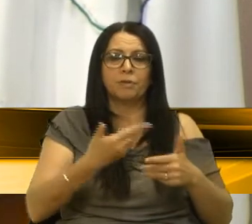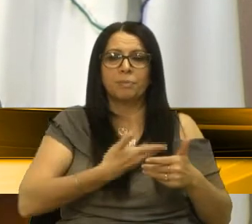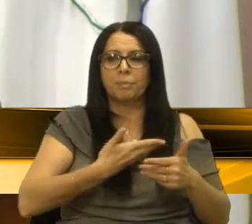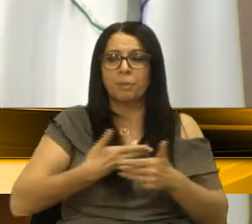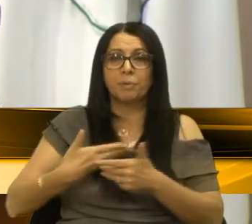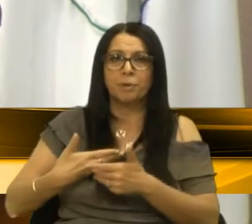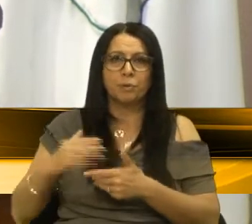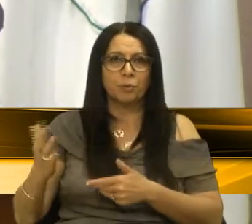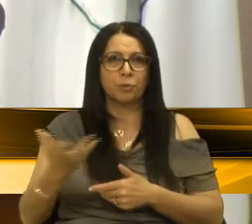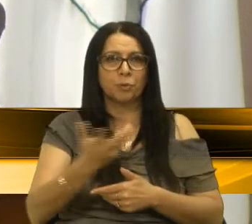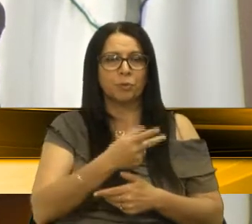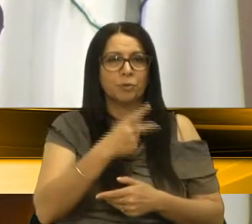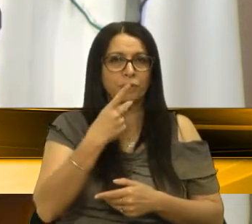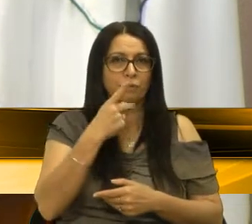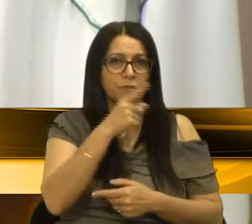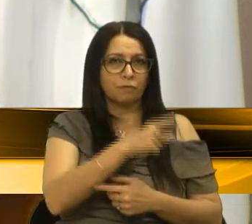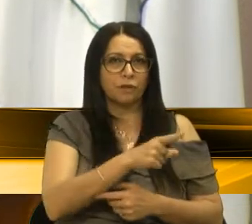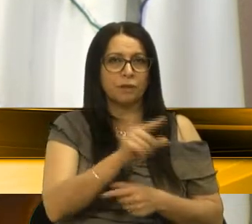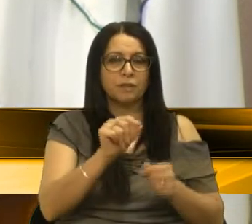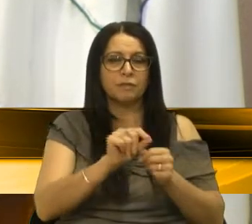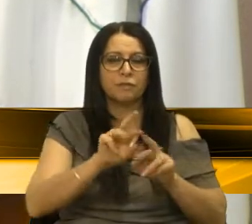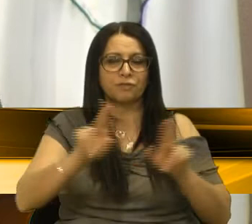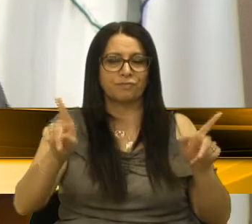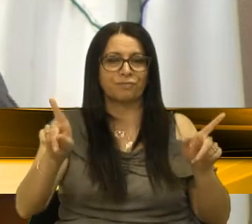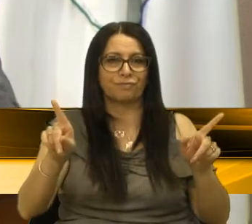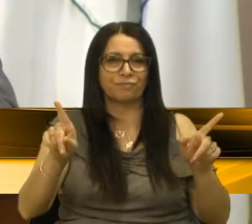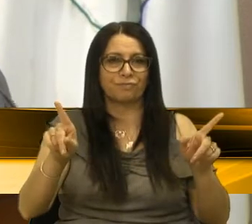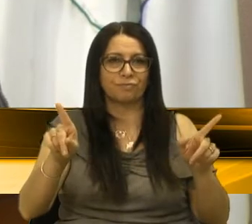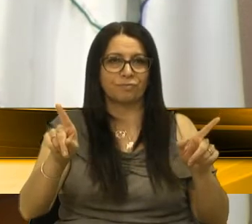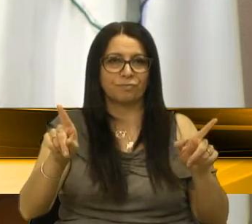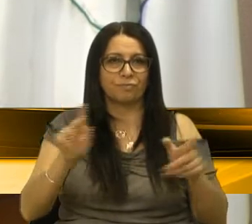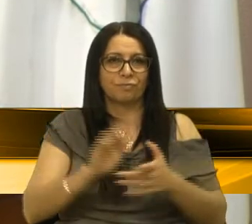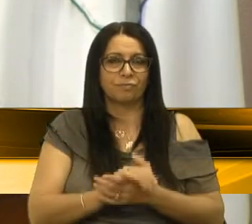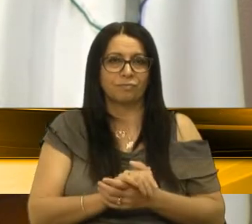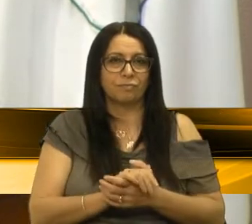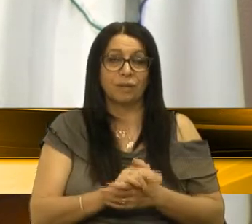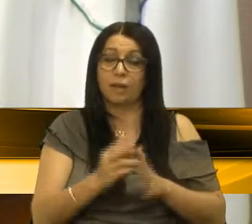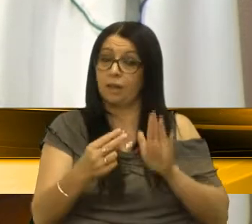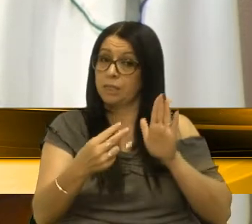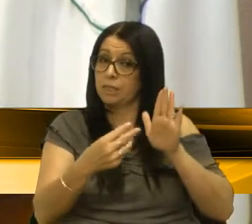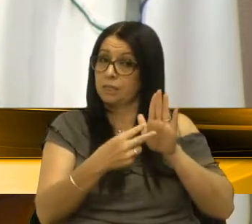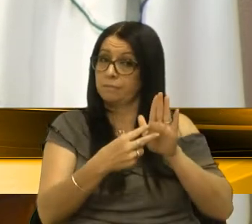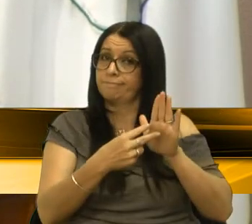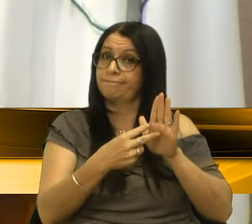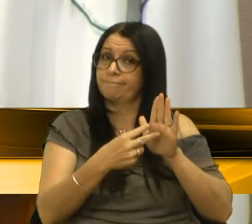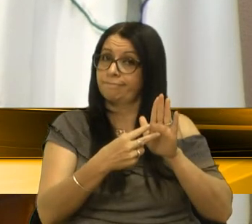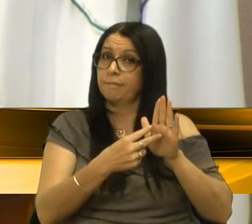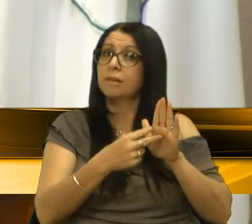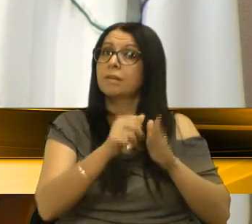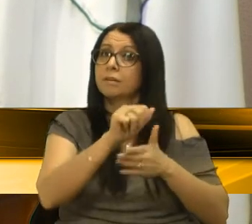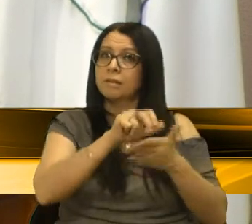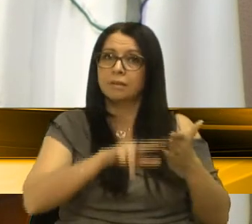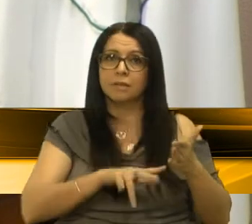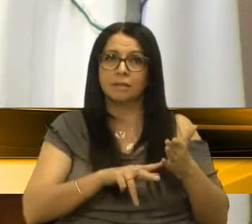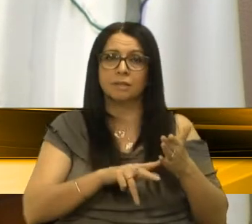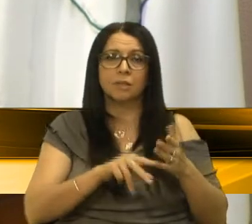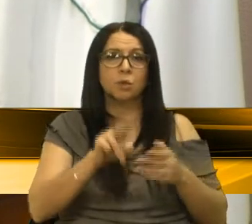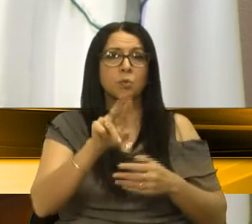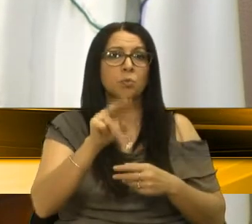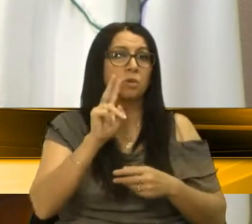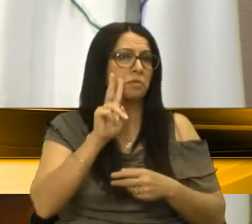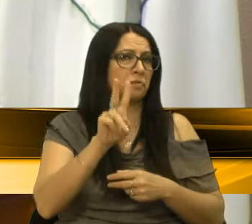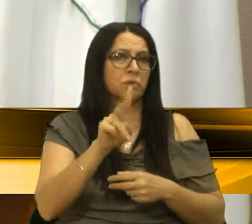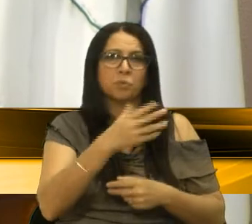Tudo aquilo que se dizia se fez o contrário. Aliás, prestem atenção e analisem. Jamais se viu